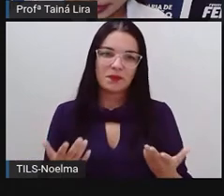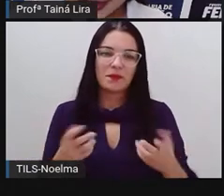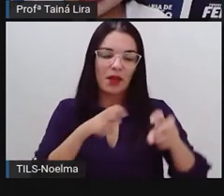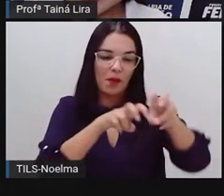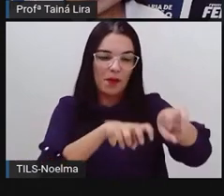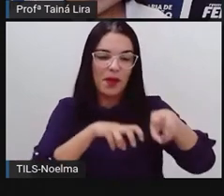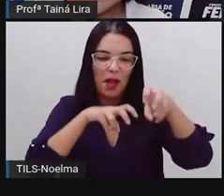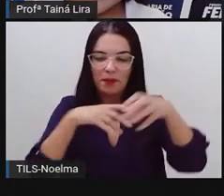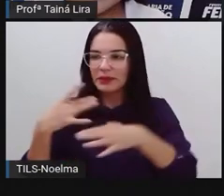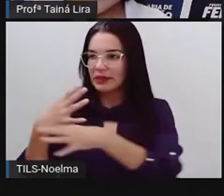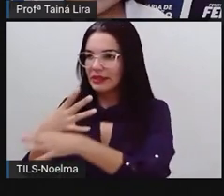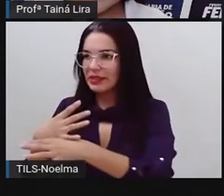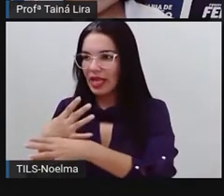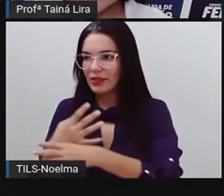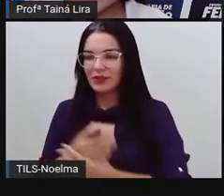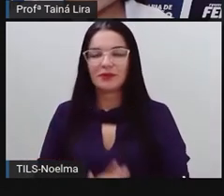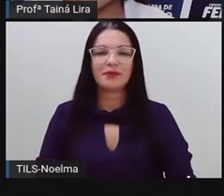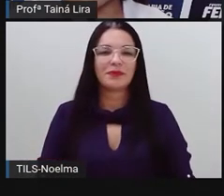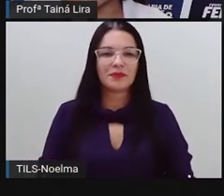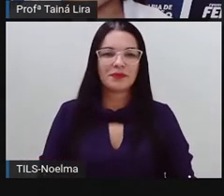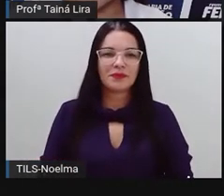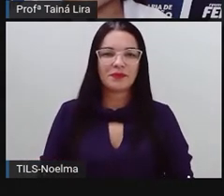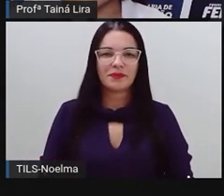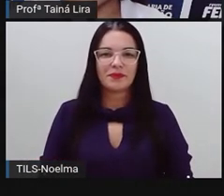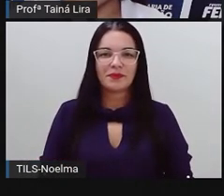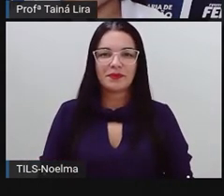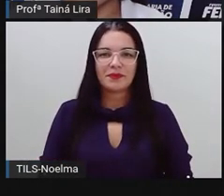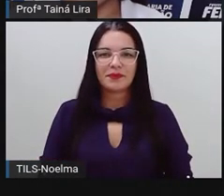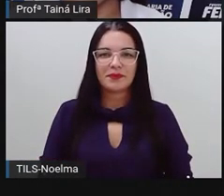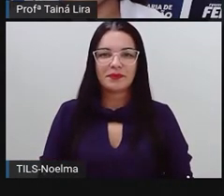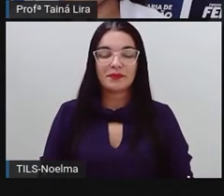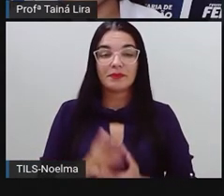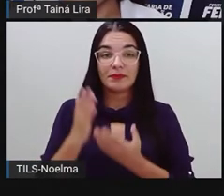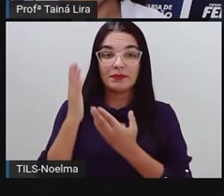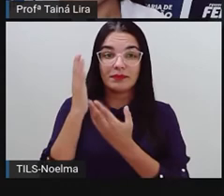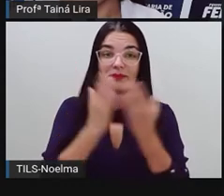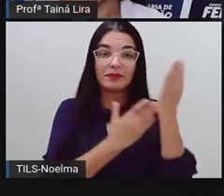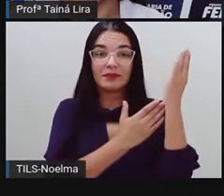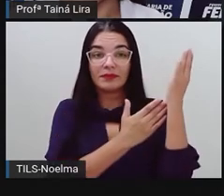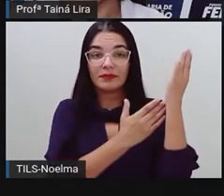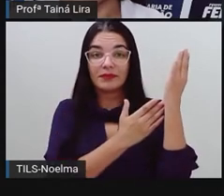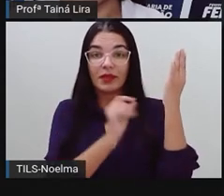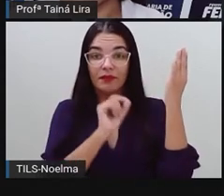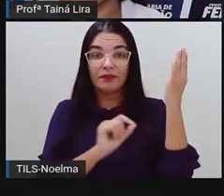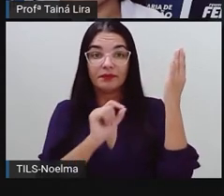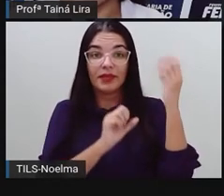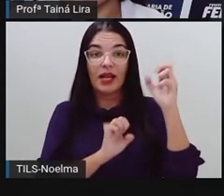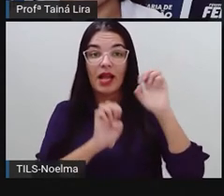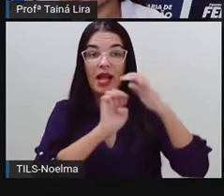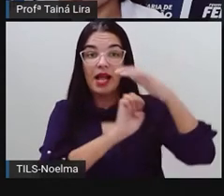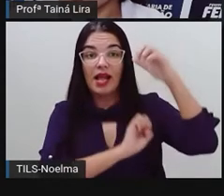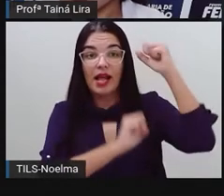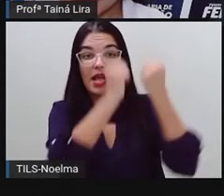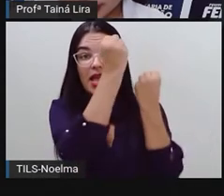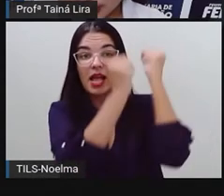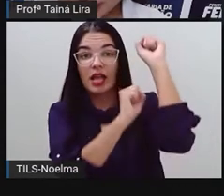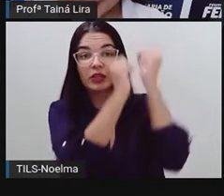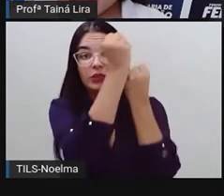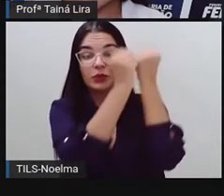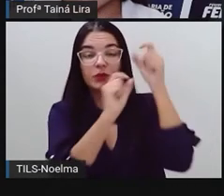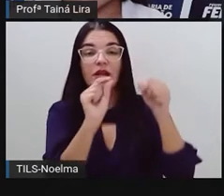rural tá e olha lá quem já é indústria é o produzindo justamente aí ó